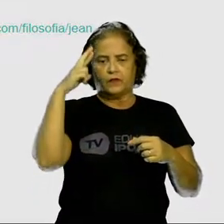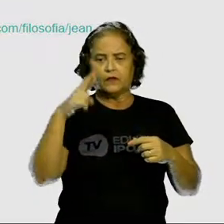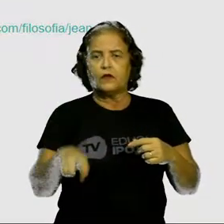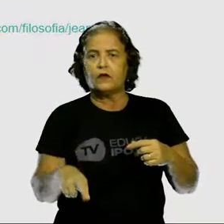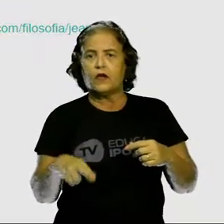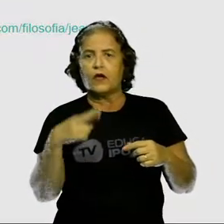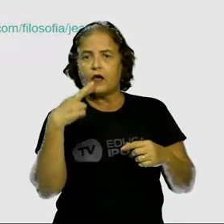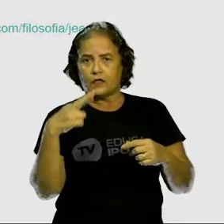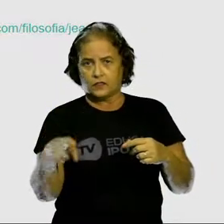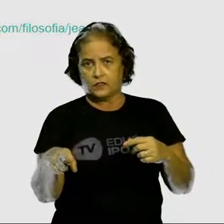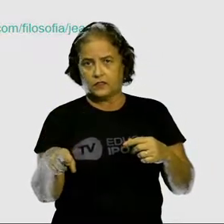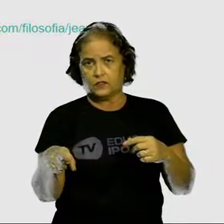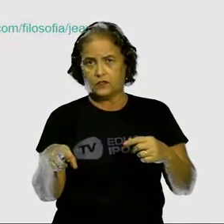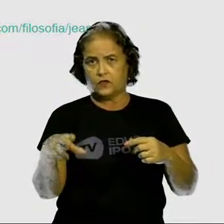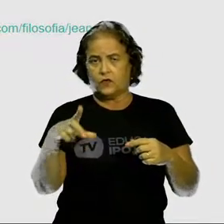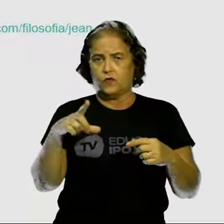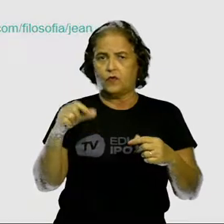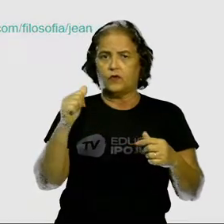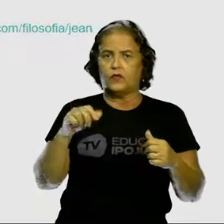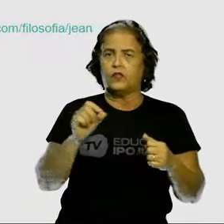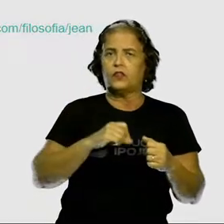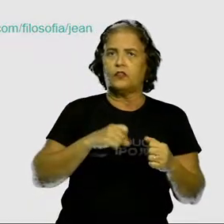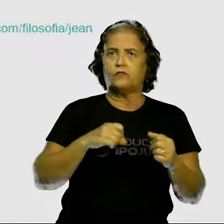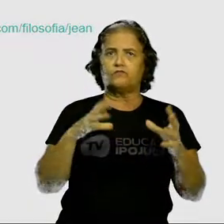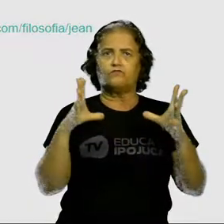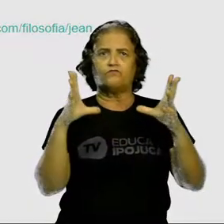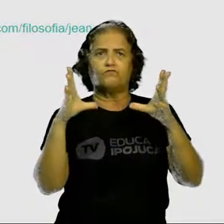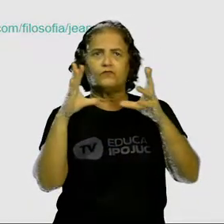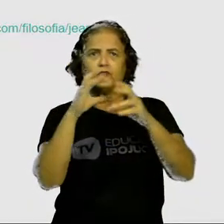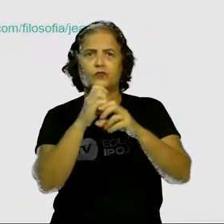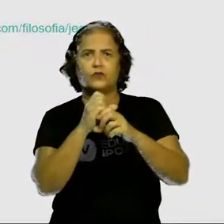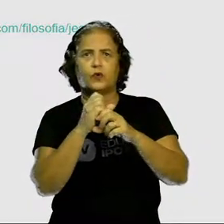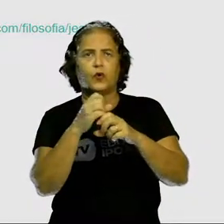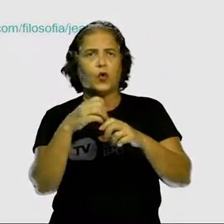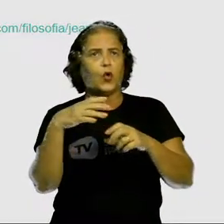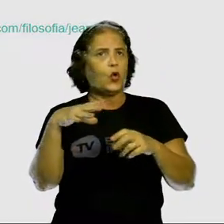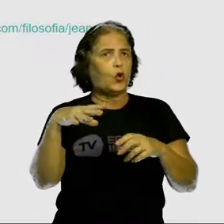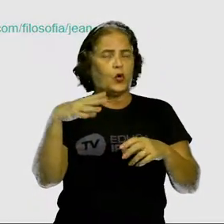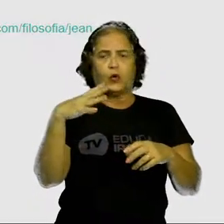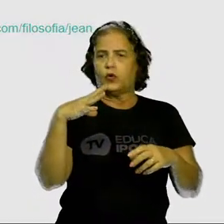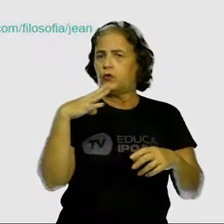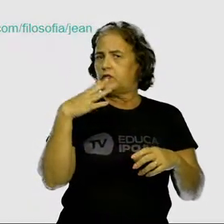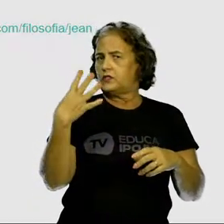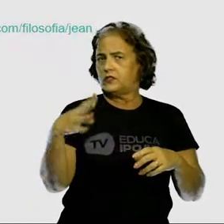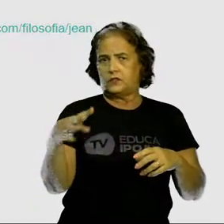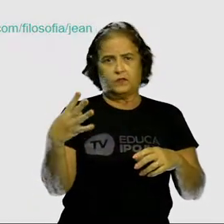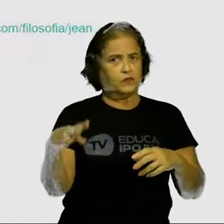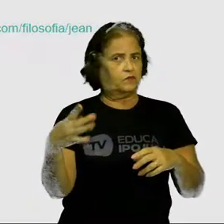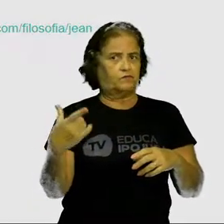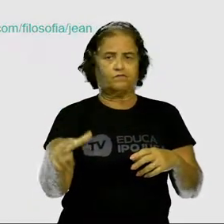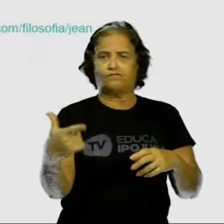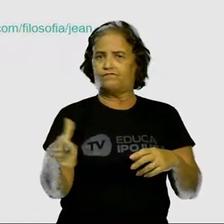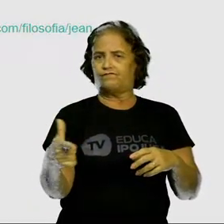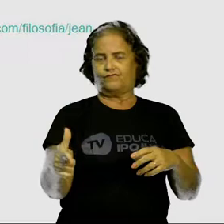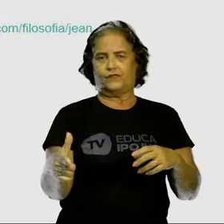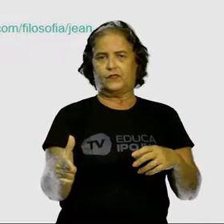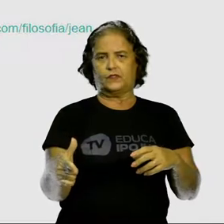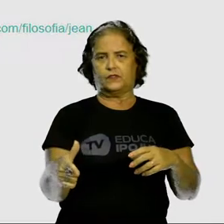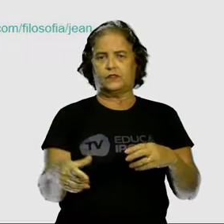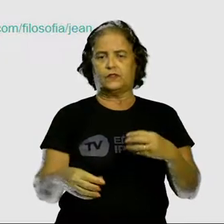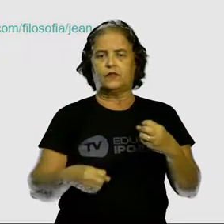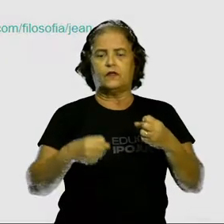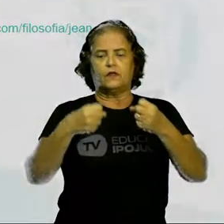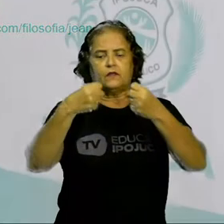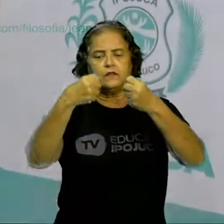vinham para iluminar as trevas da falta de conhecimento. Eles defendiam a razão como uma forma de explicar